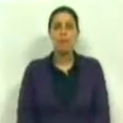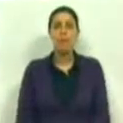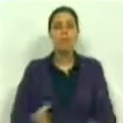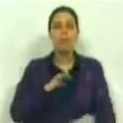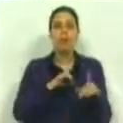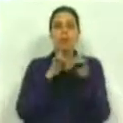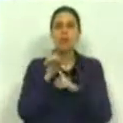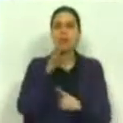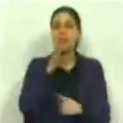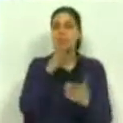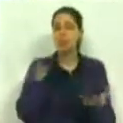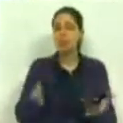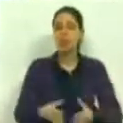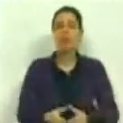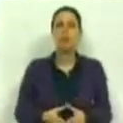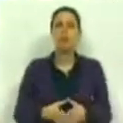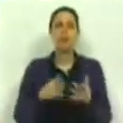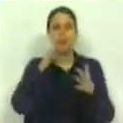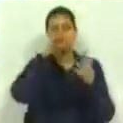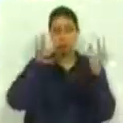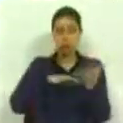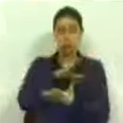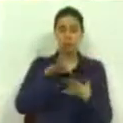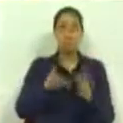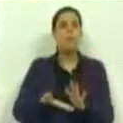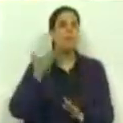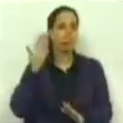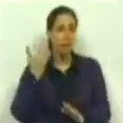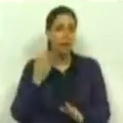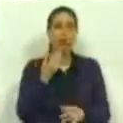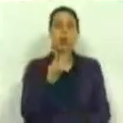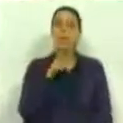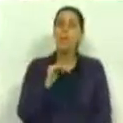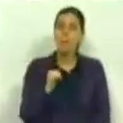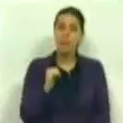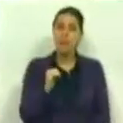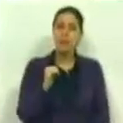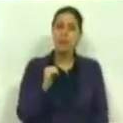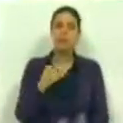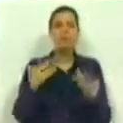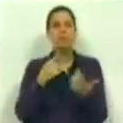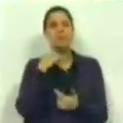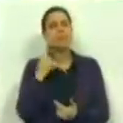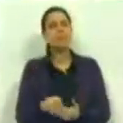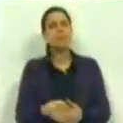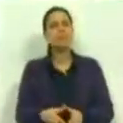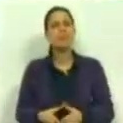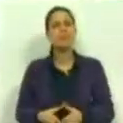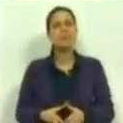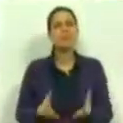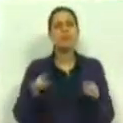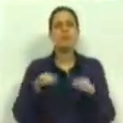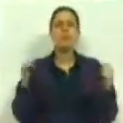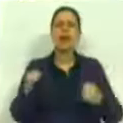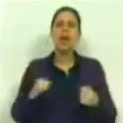E, senhores deputados, o desnorte foi ainda maior. O Partido Socialista veio dizer